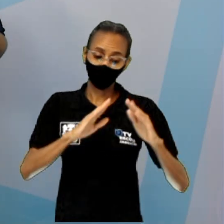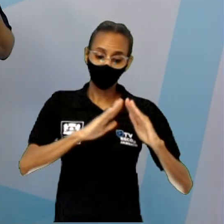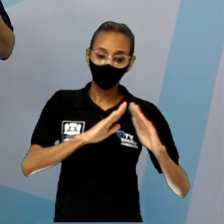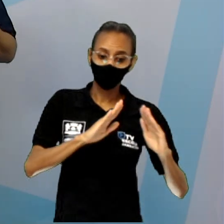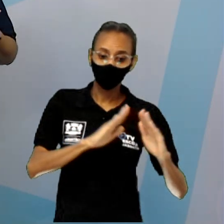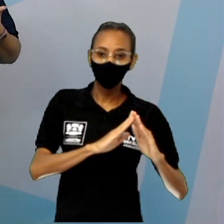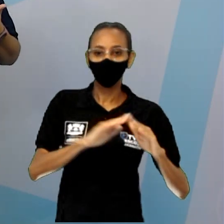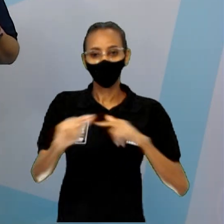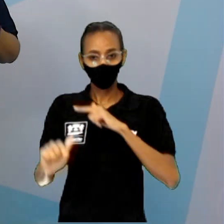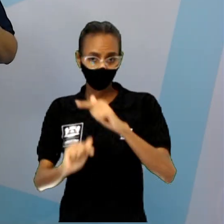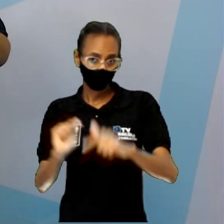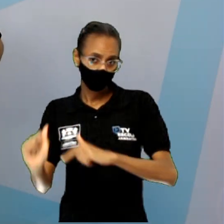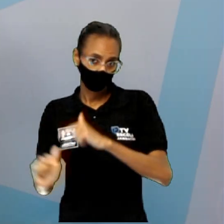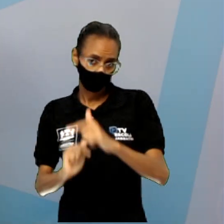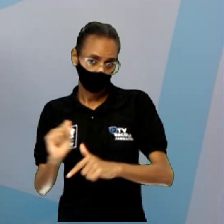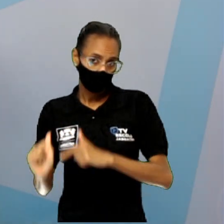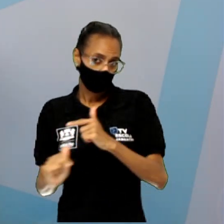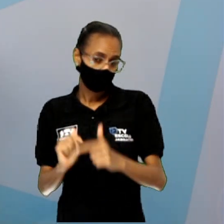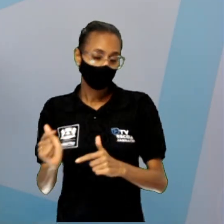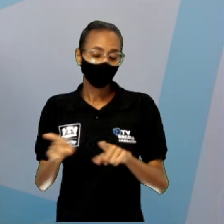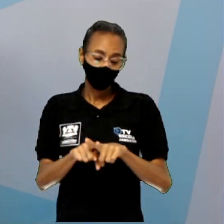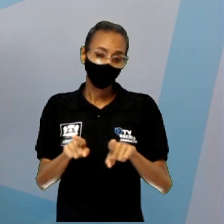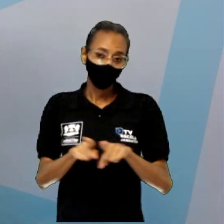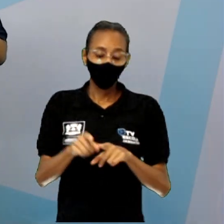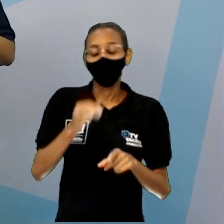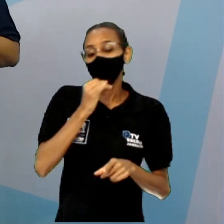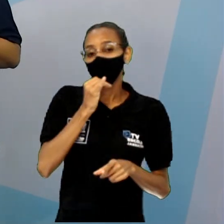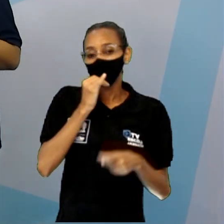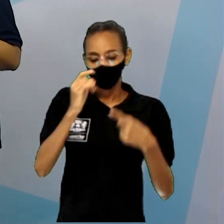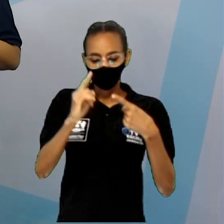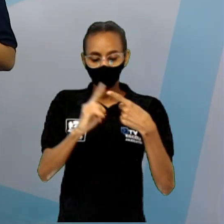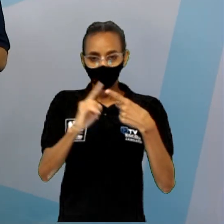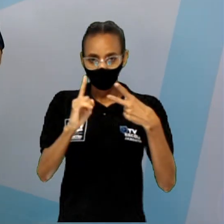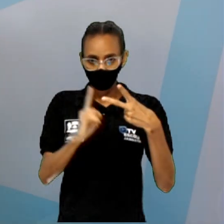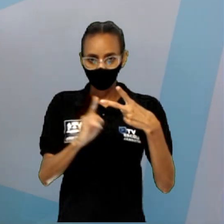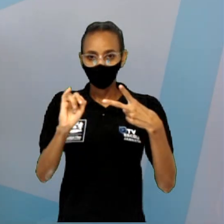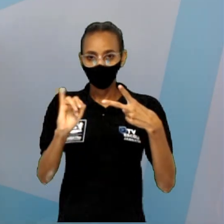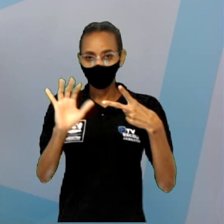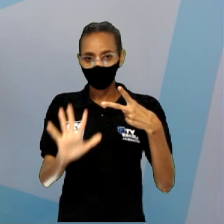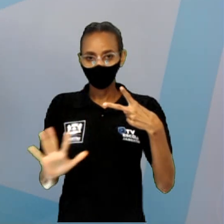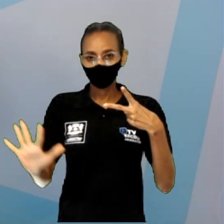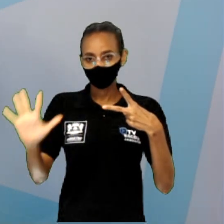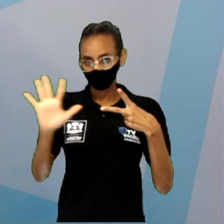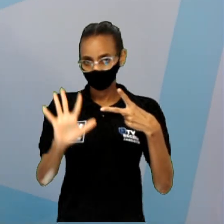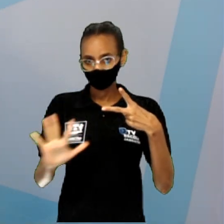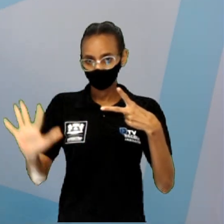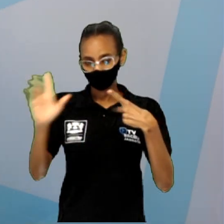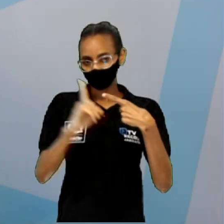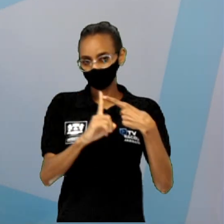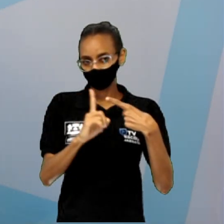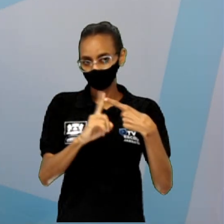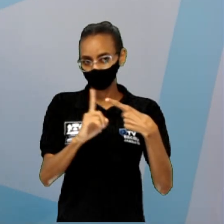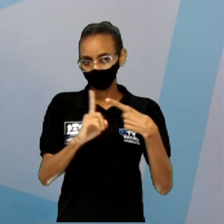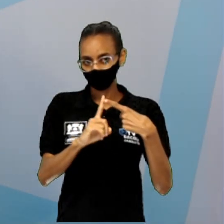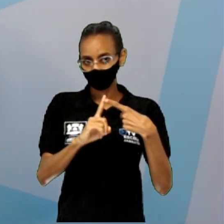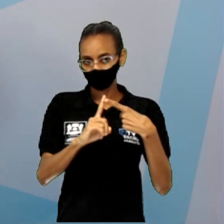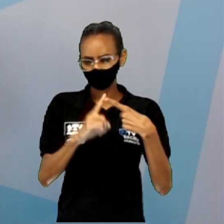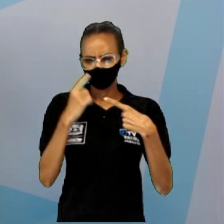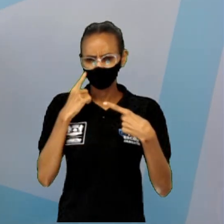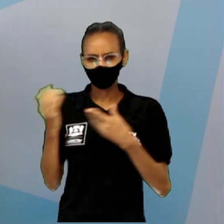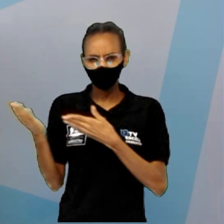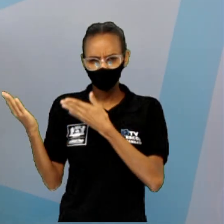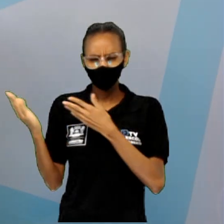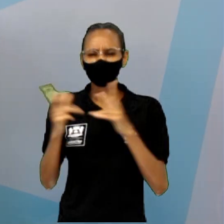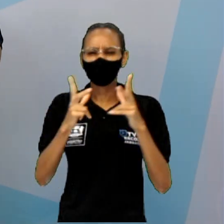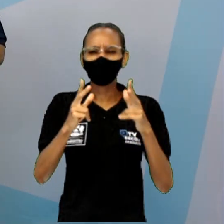trabalho, certo? Então, ó, dois exemplos que eu trouxe para vocês aqui nas imagens. O primeiro, que é a ponte, que a gente chama, que é